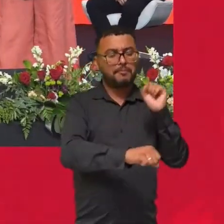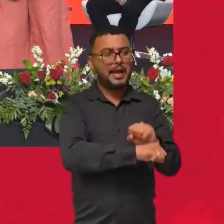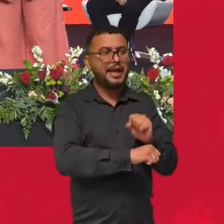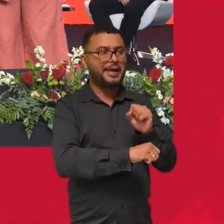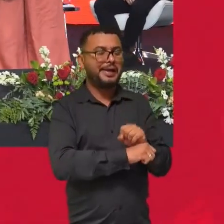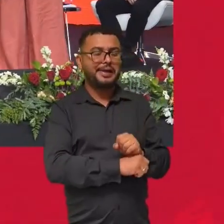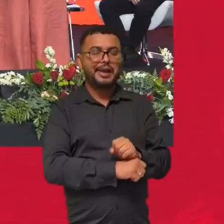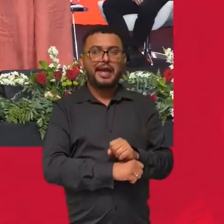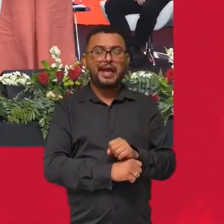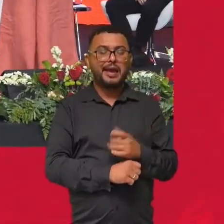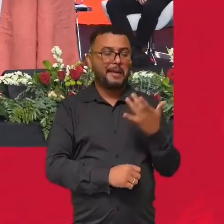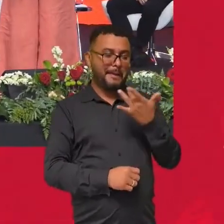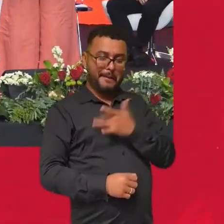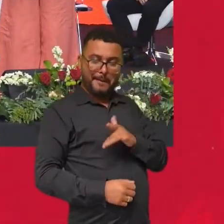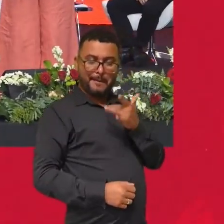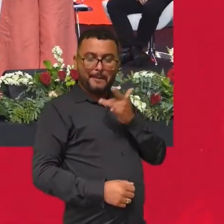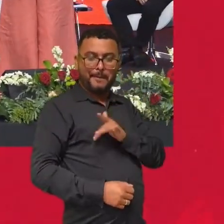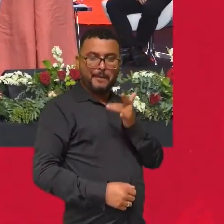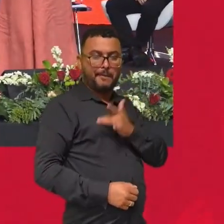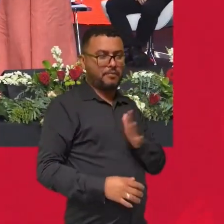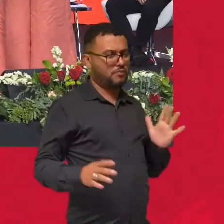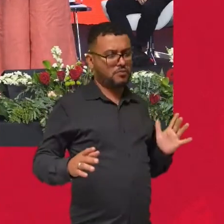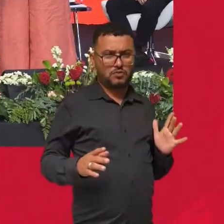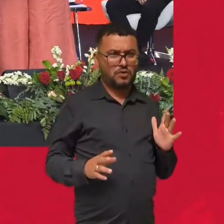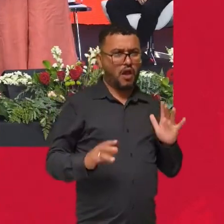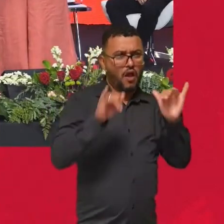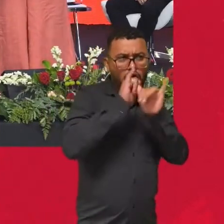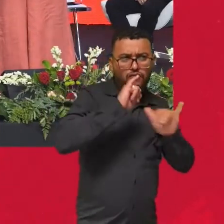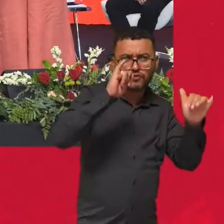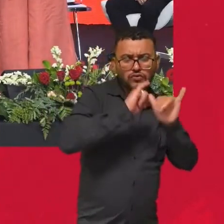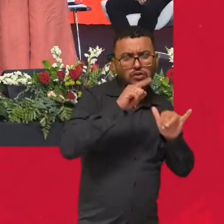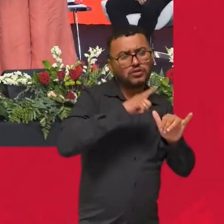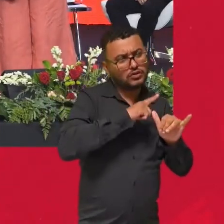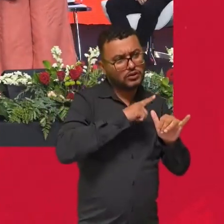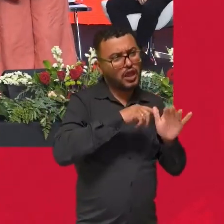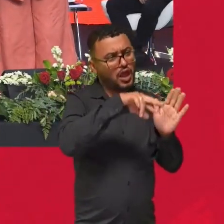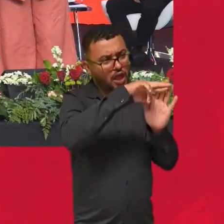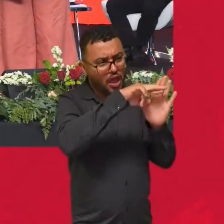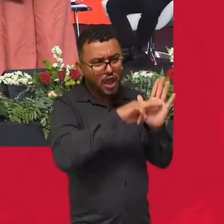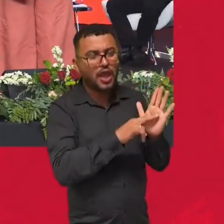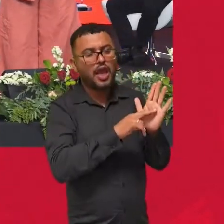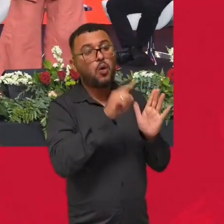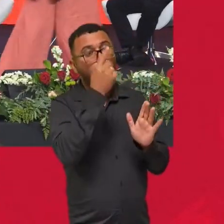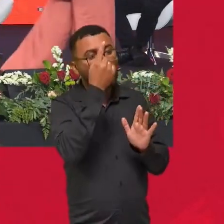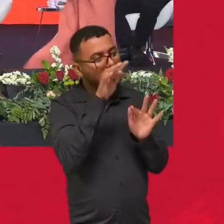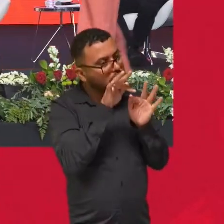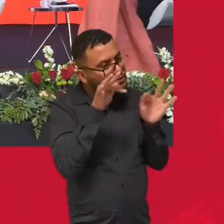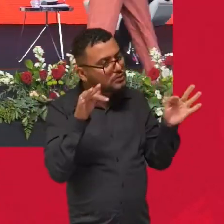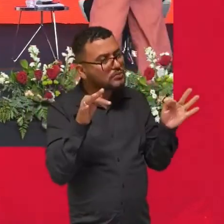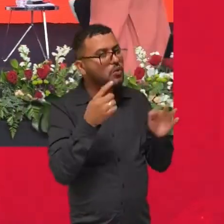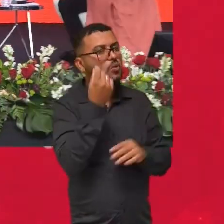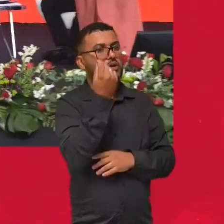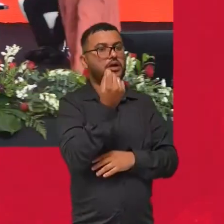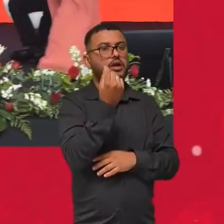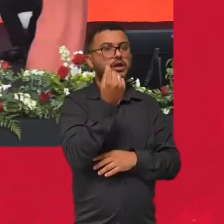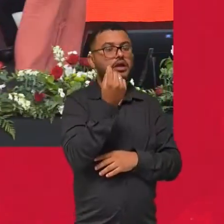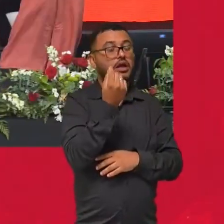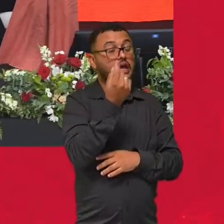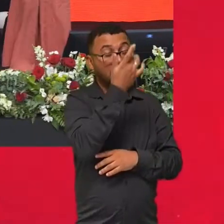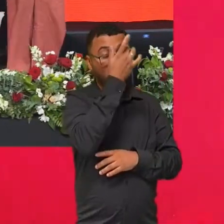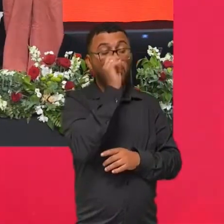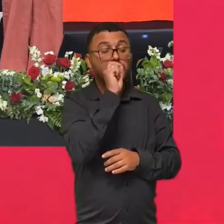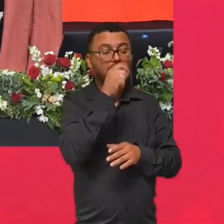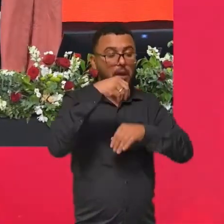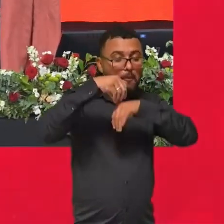Notícia tem uma fórmula, e é uma fórmula simples. O que vai ser publicado? O que for